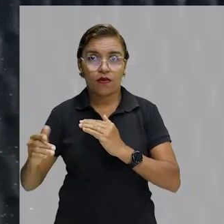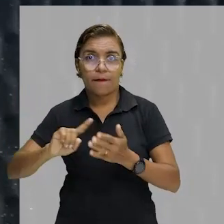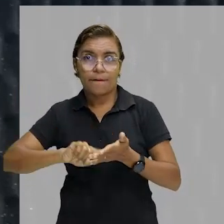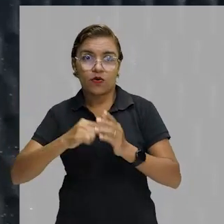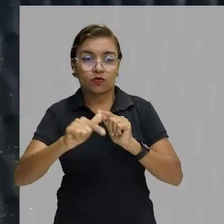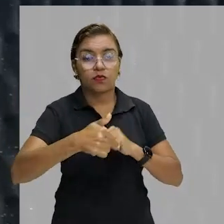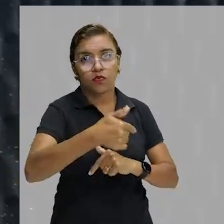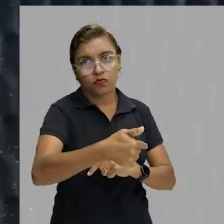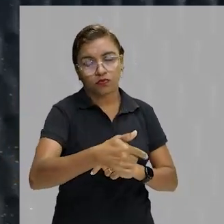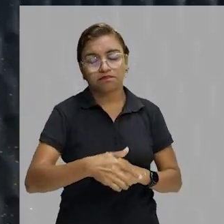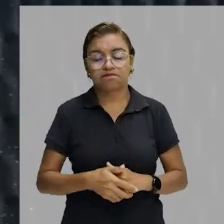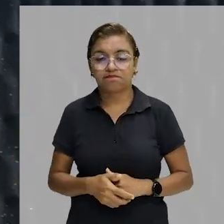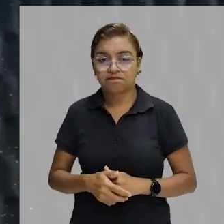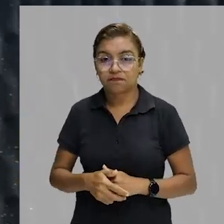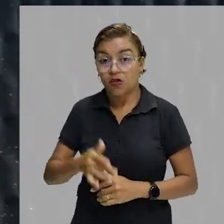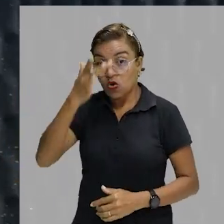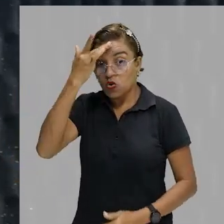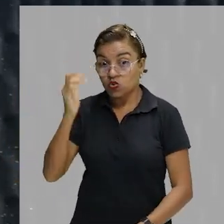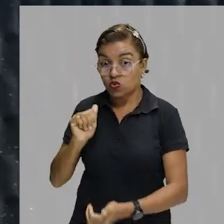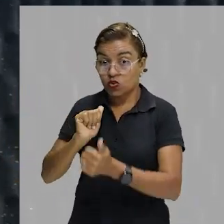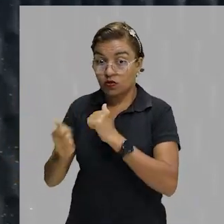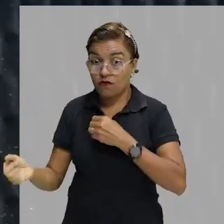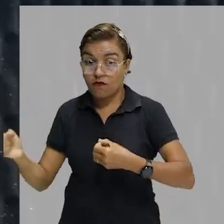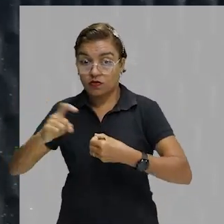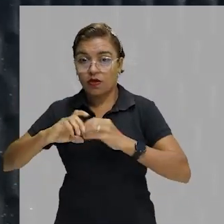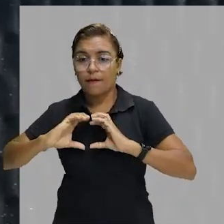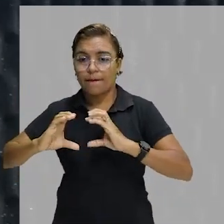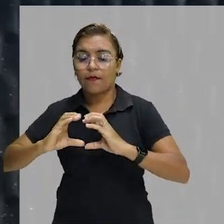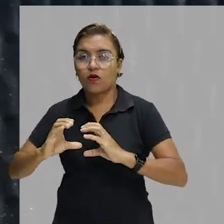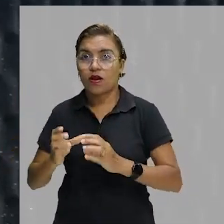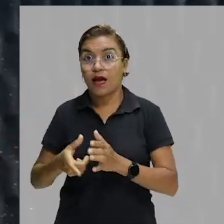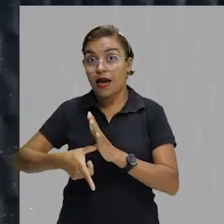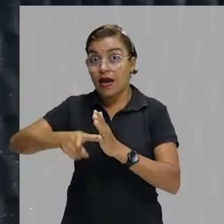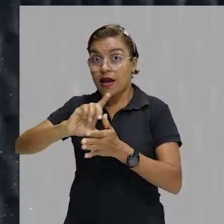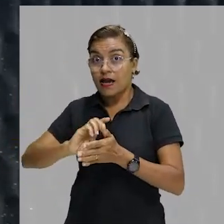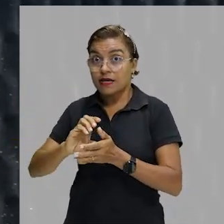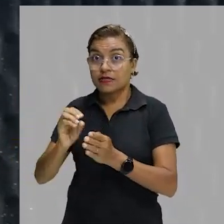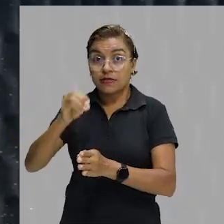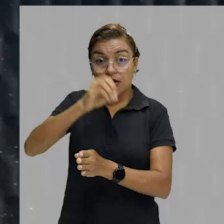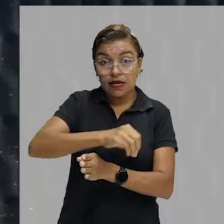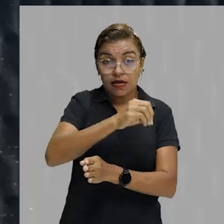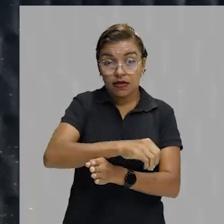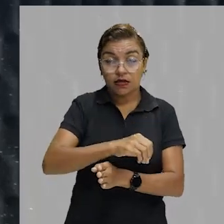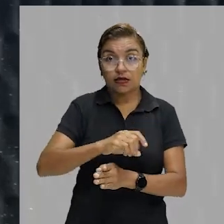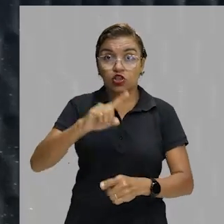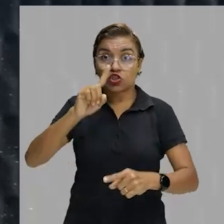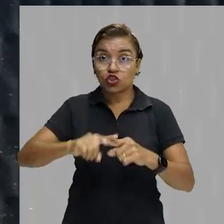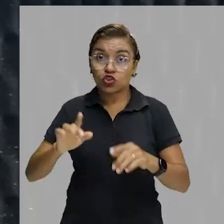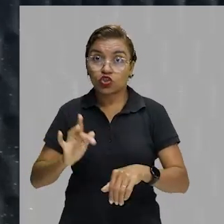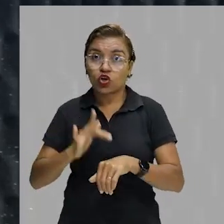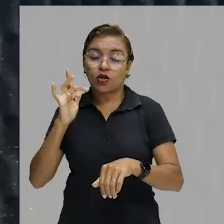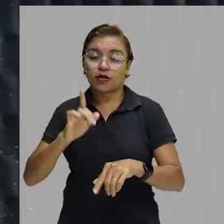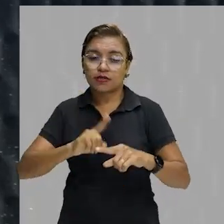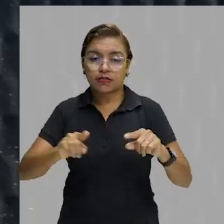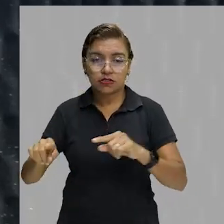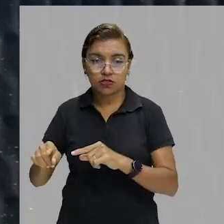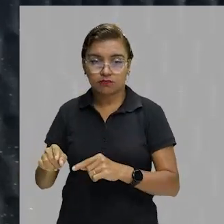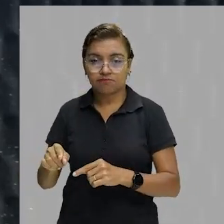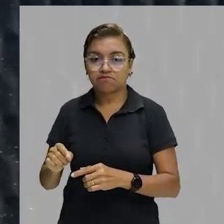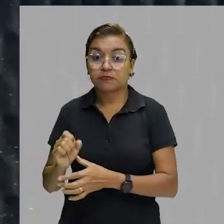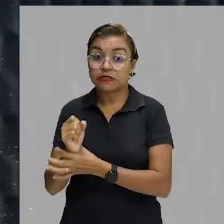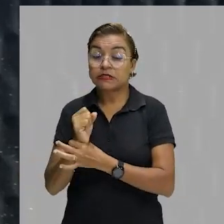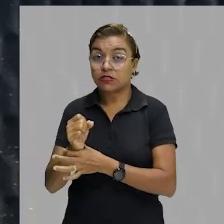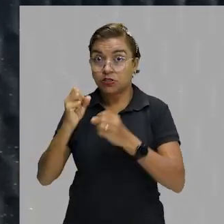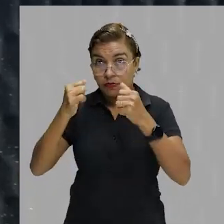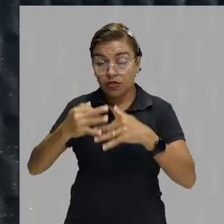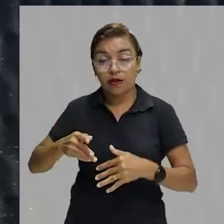adversário. O jogador retornará a bola e antes que ela quique, ela toca um acessório fixo permanente, que eu falei para vocês ainda há